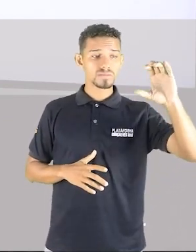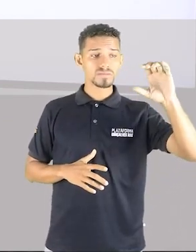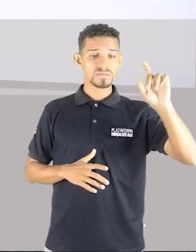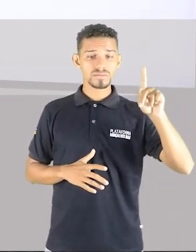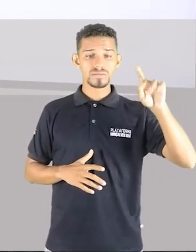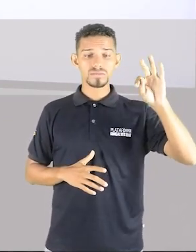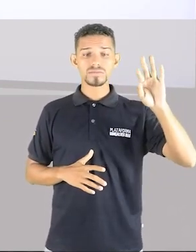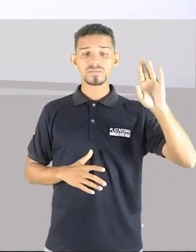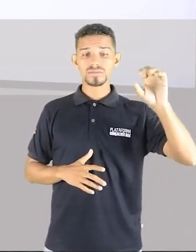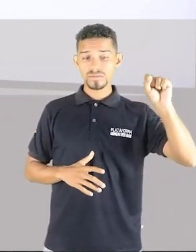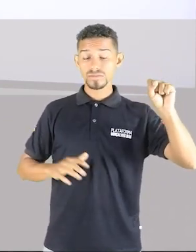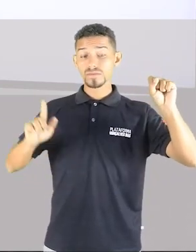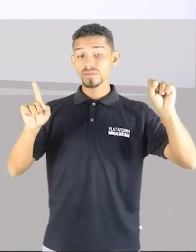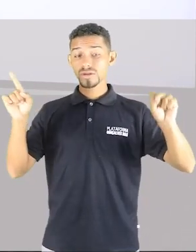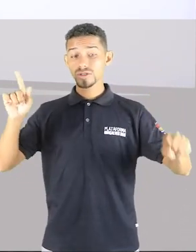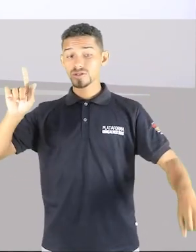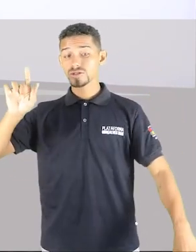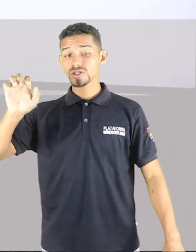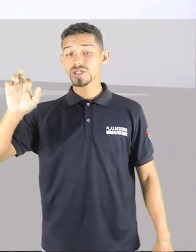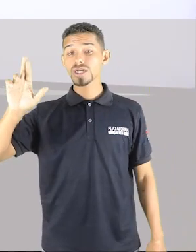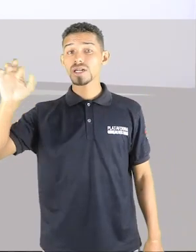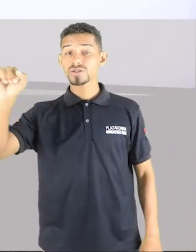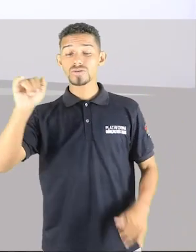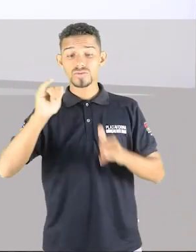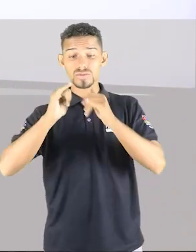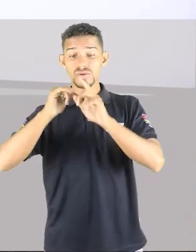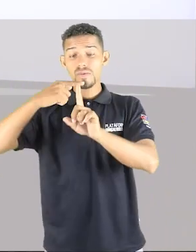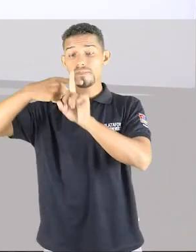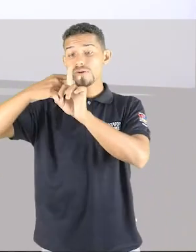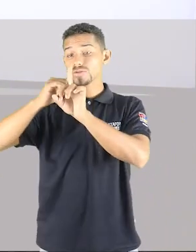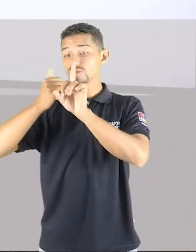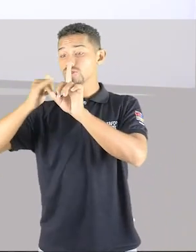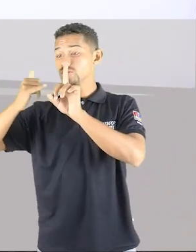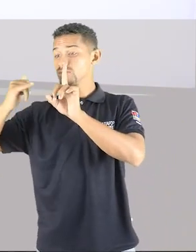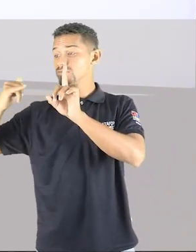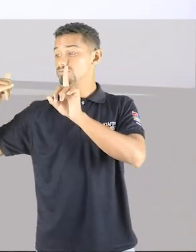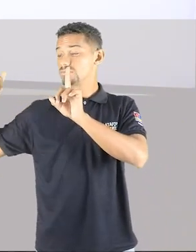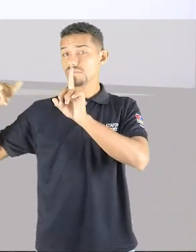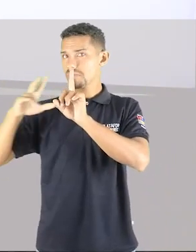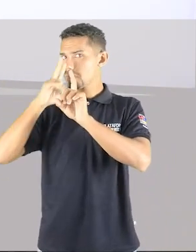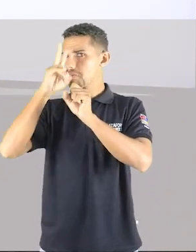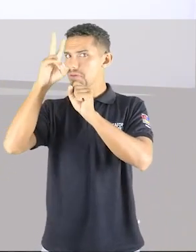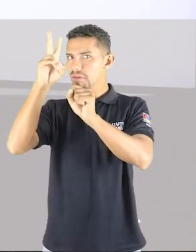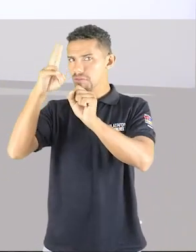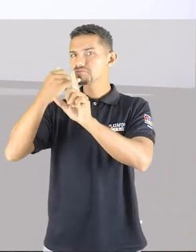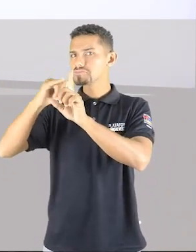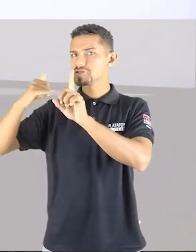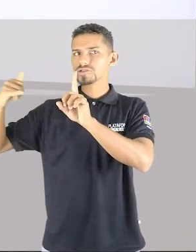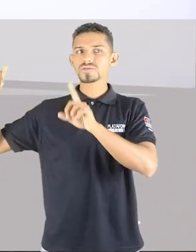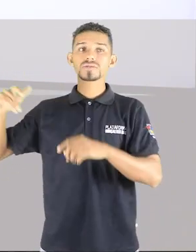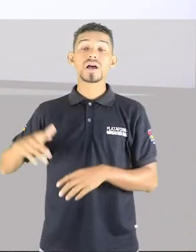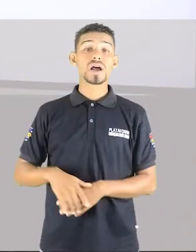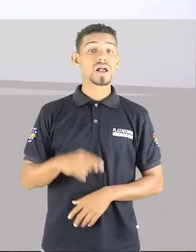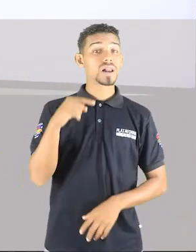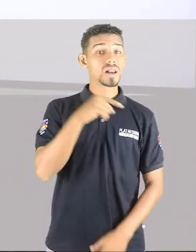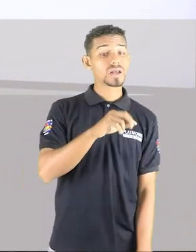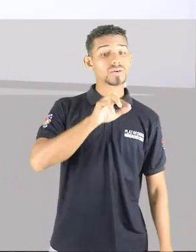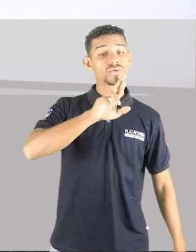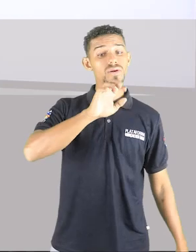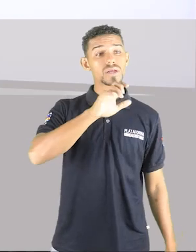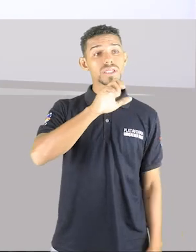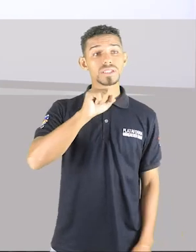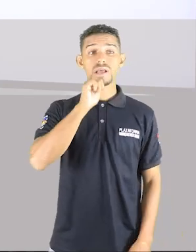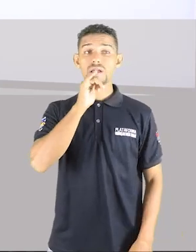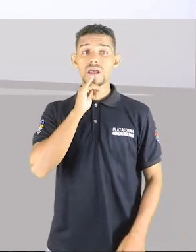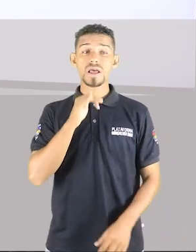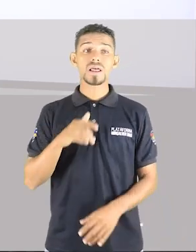no gerador a corrente sai pelo Polo positivo que ele sai cheio de energia no receptor ela